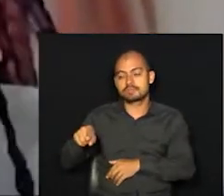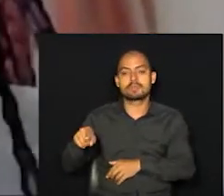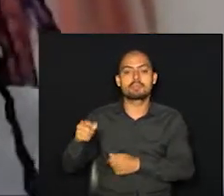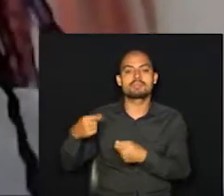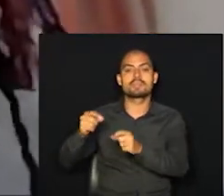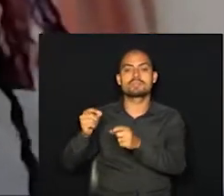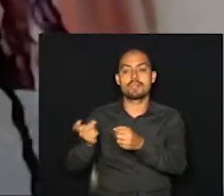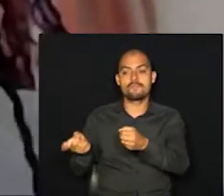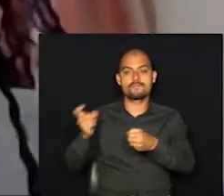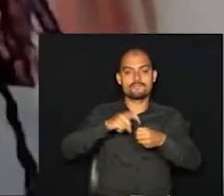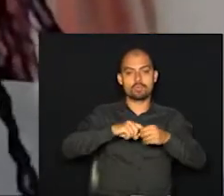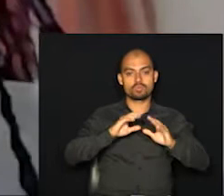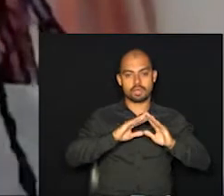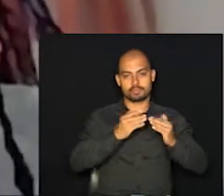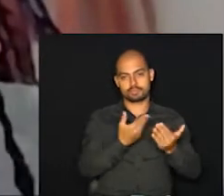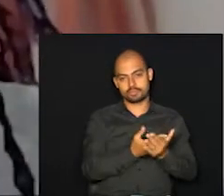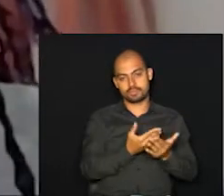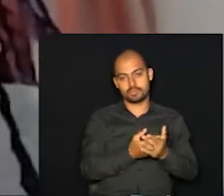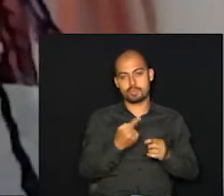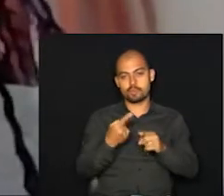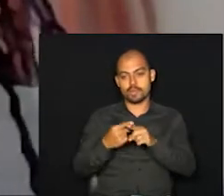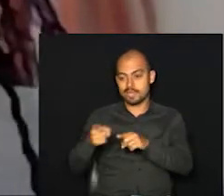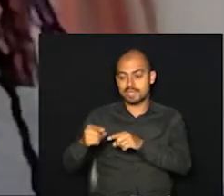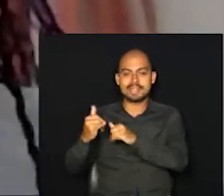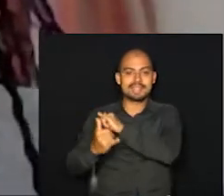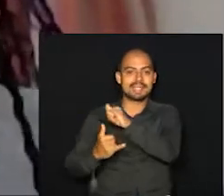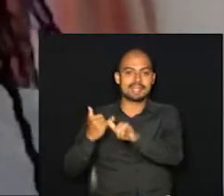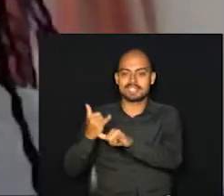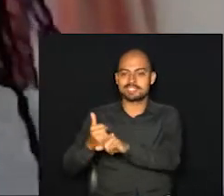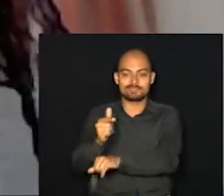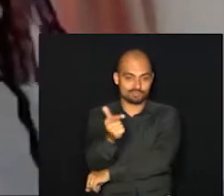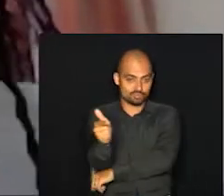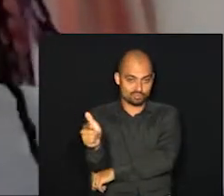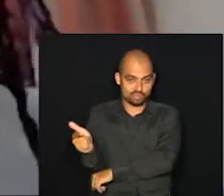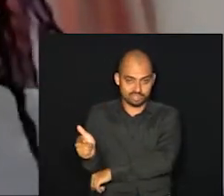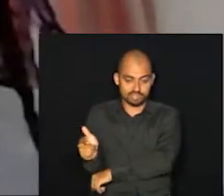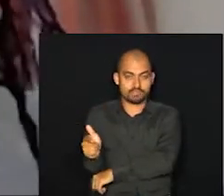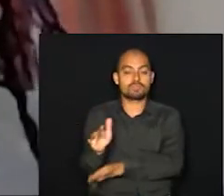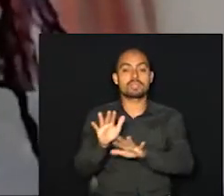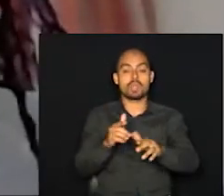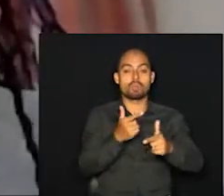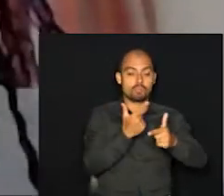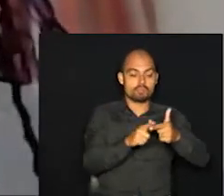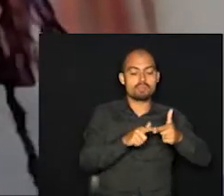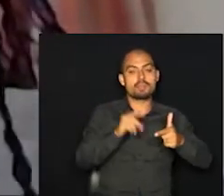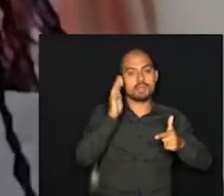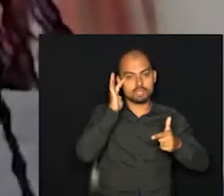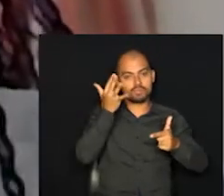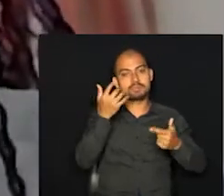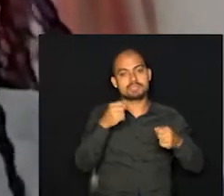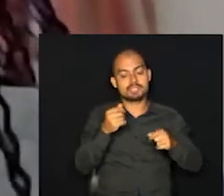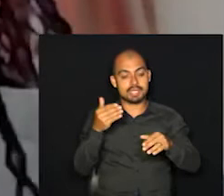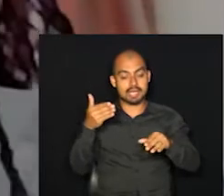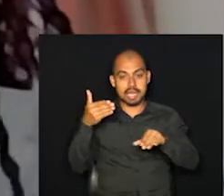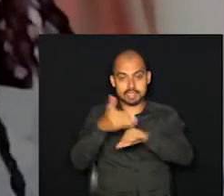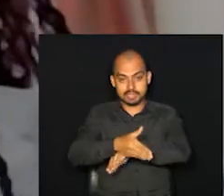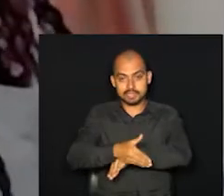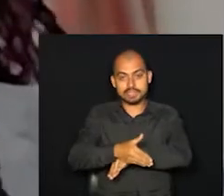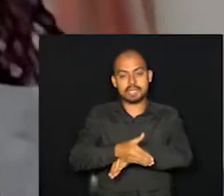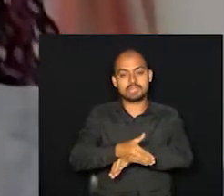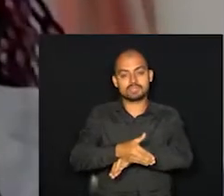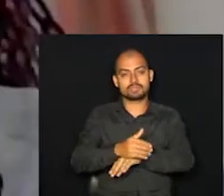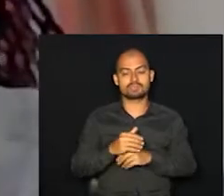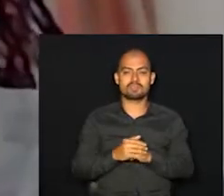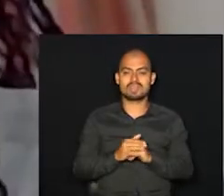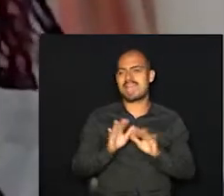acessar em casa. Então, quer dizer, é um problema que você tem que resolver. Primeiro o acesso, para depois você... Porque você fala, ah, não, a rede